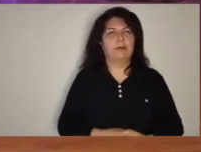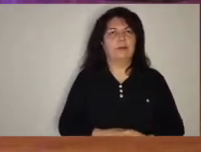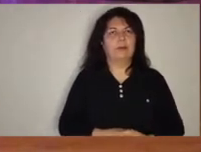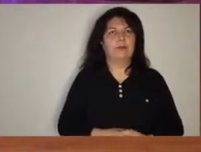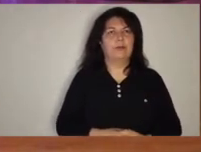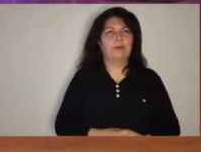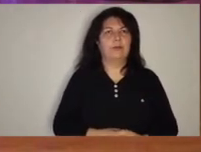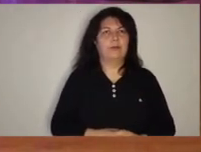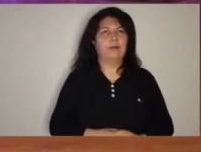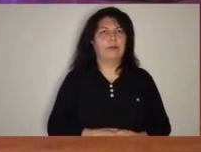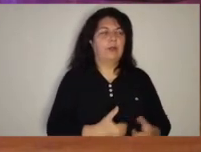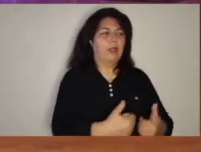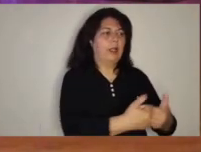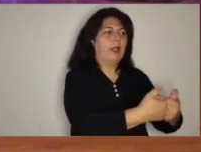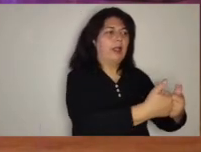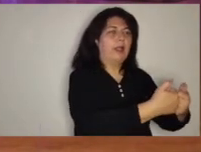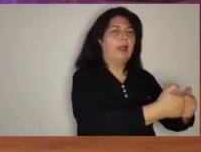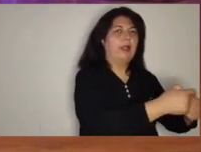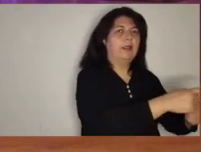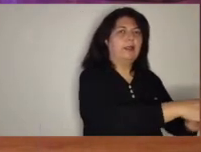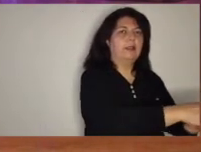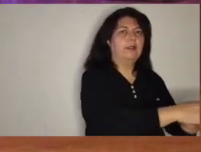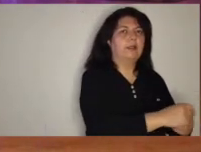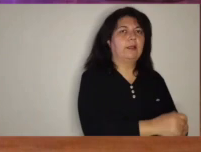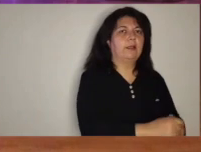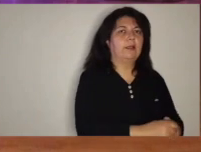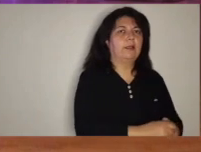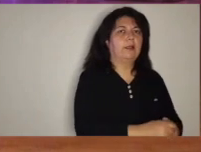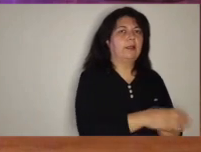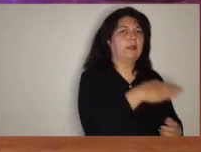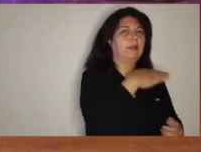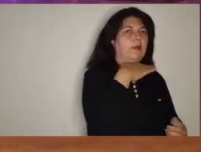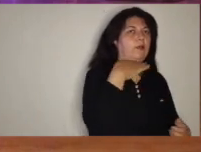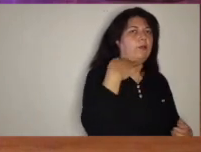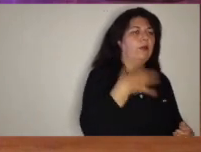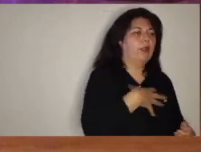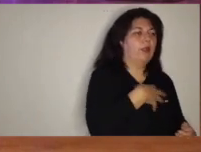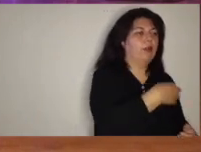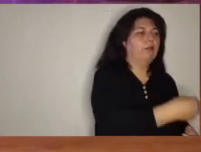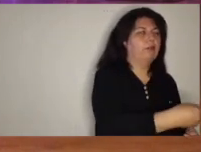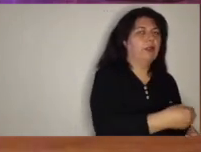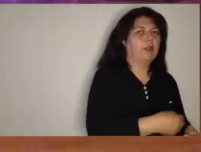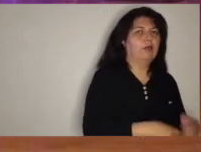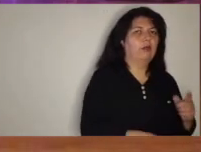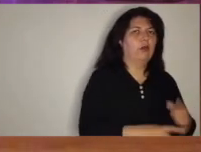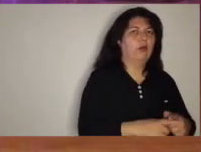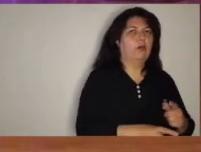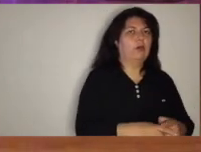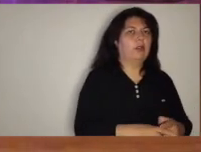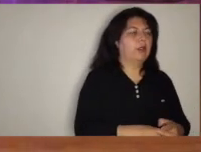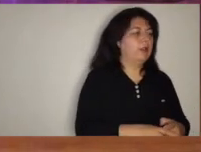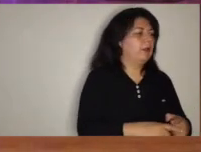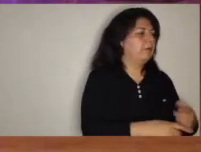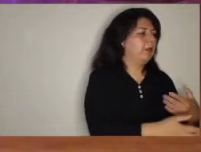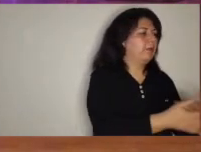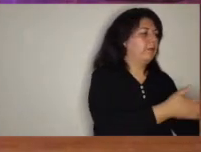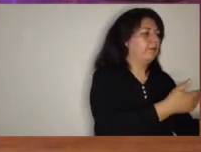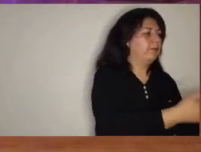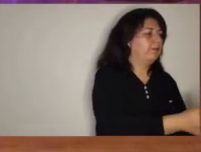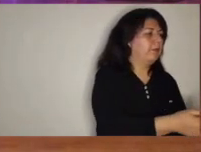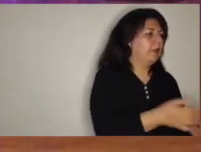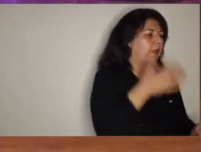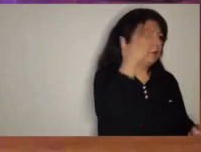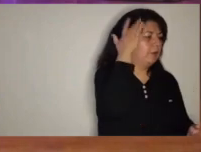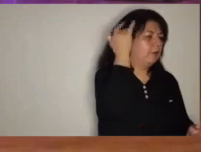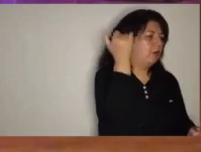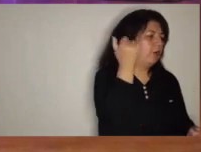Irmãos, a arca do Senhor entrou na casa de Obed-edom e não trouxe morte. Uzá,